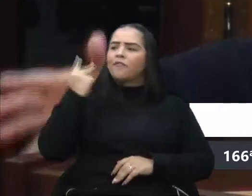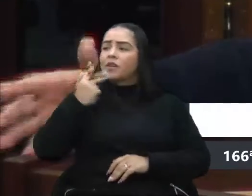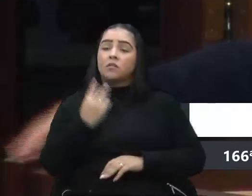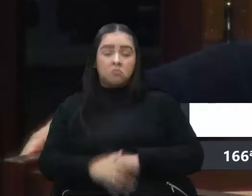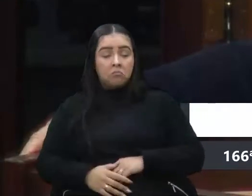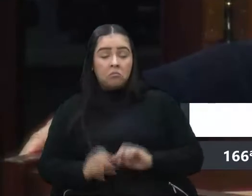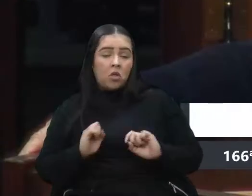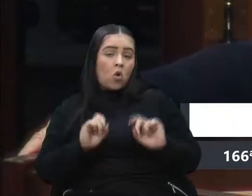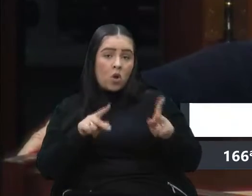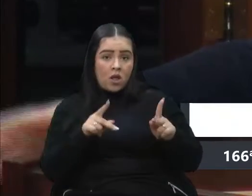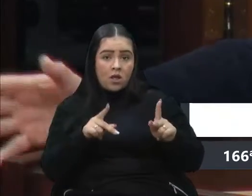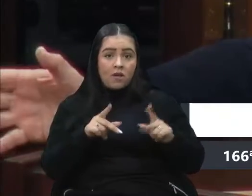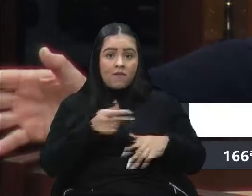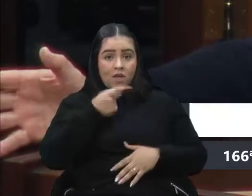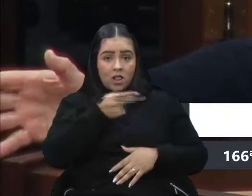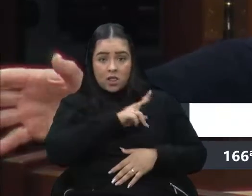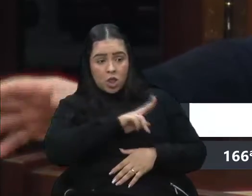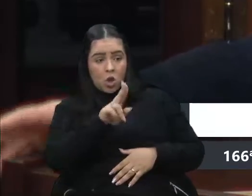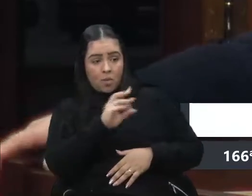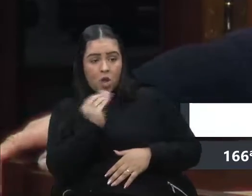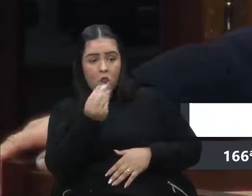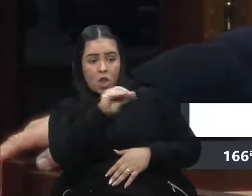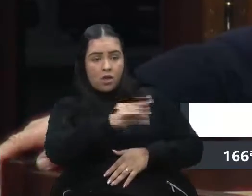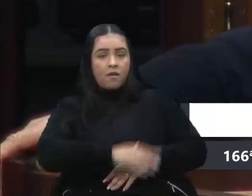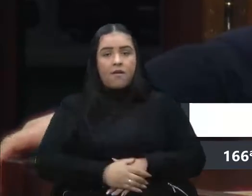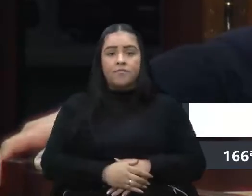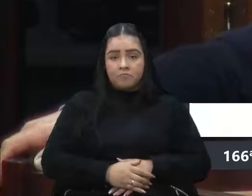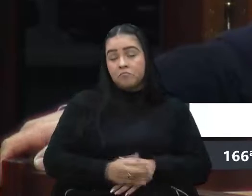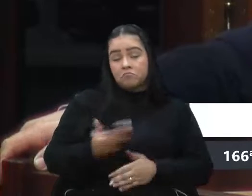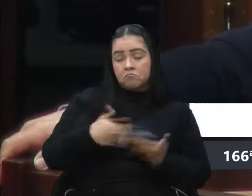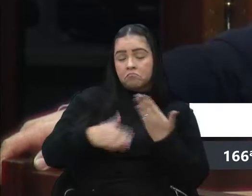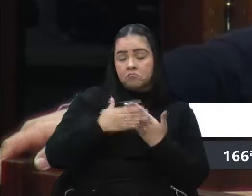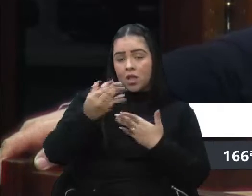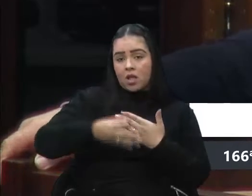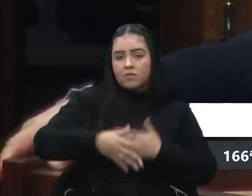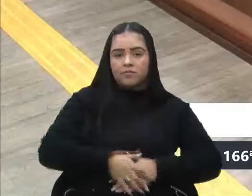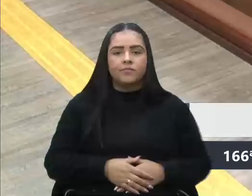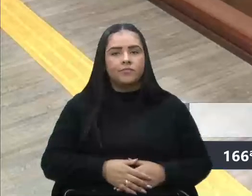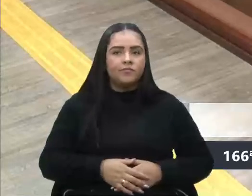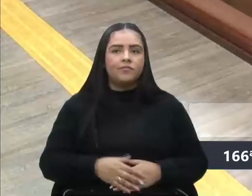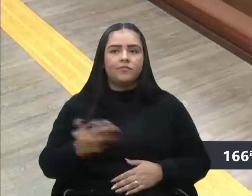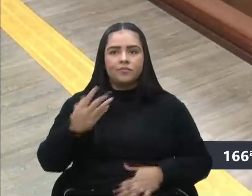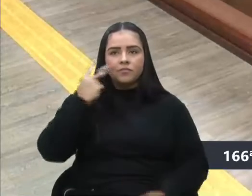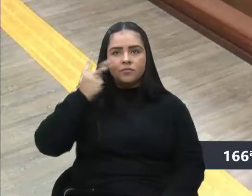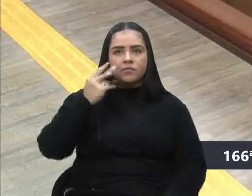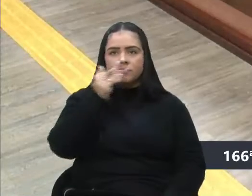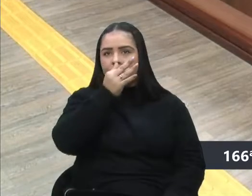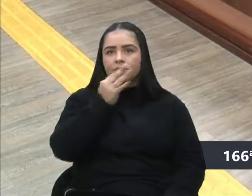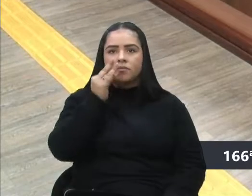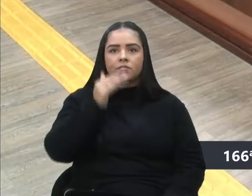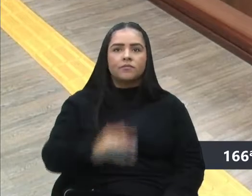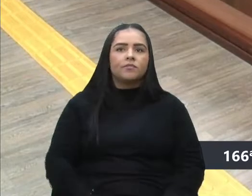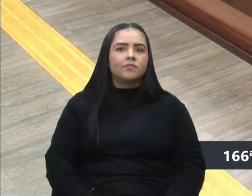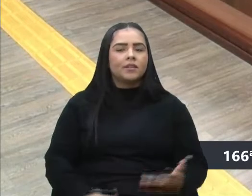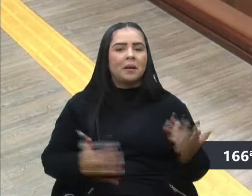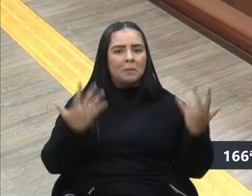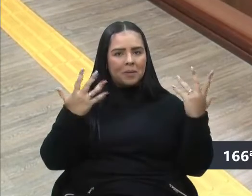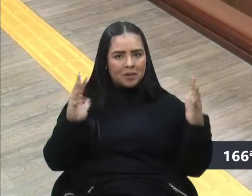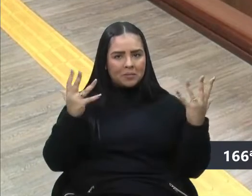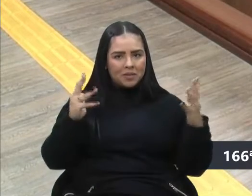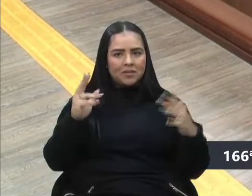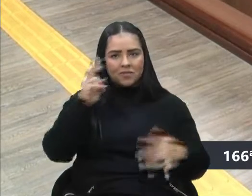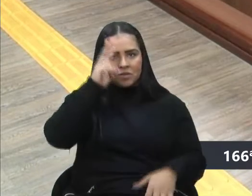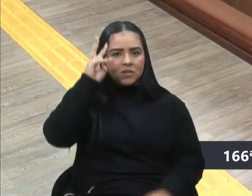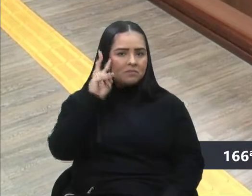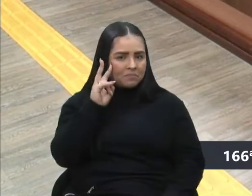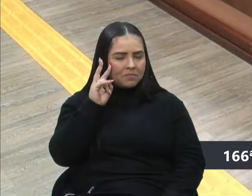vamos, coloca o teu nome ali, tudo certo. Vereadora Tatiana. Vereador Ues, parabéns pela sua fala, acho que é